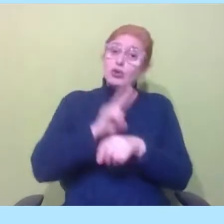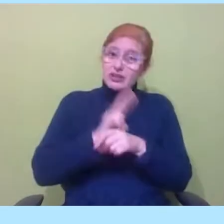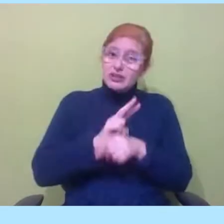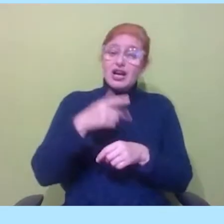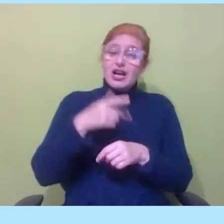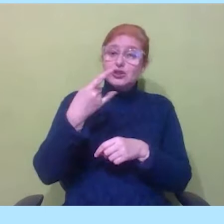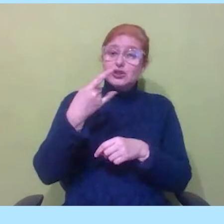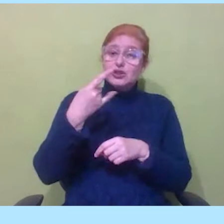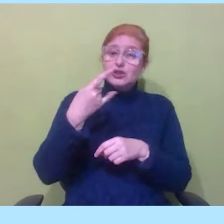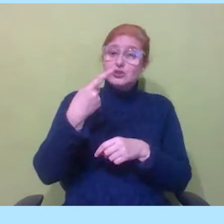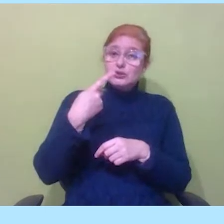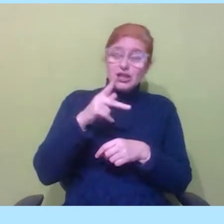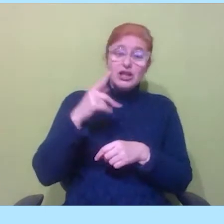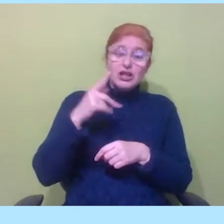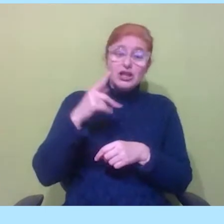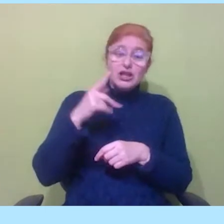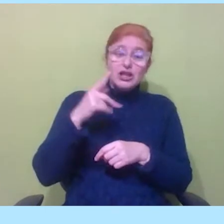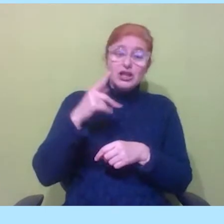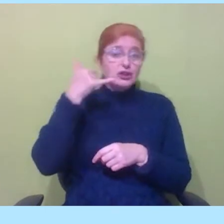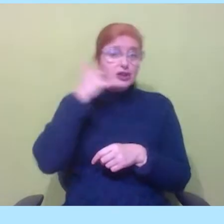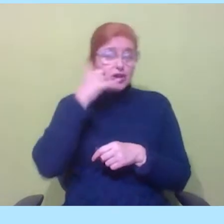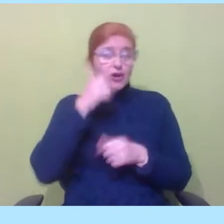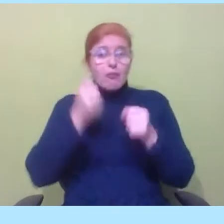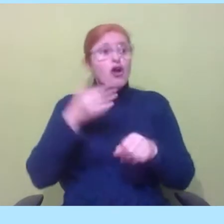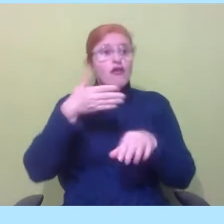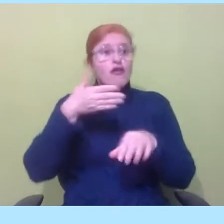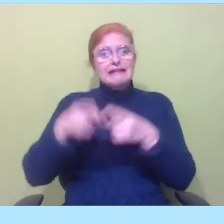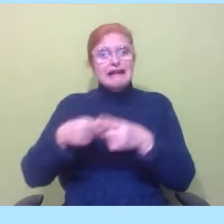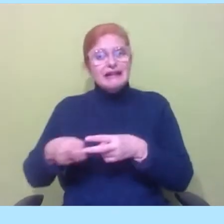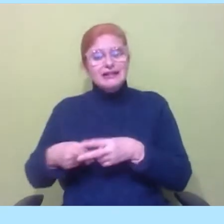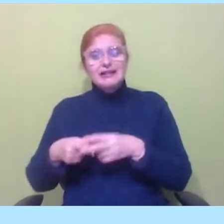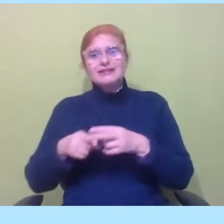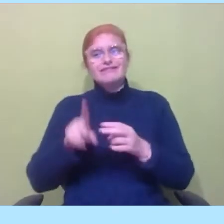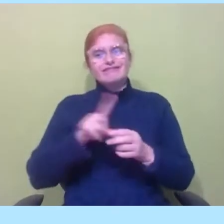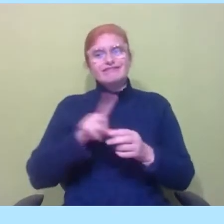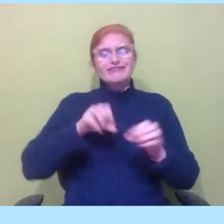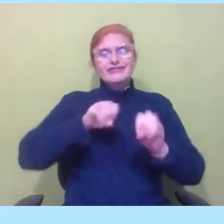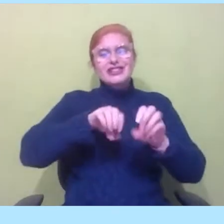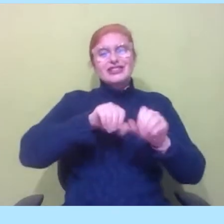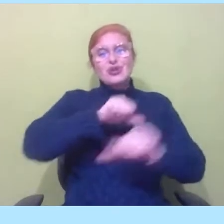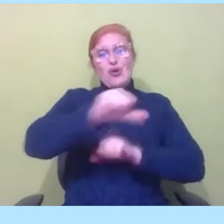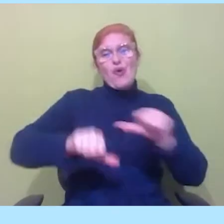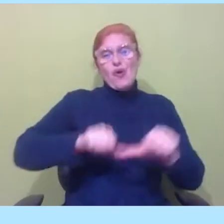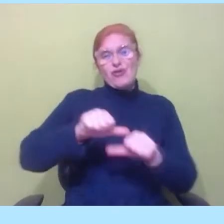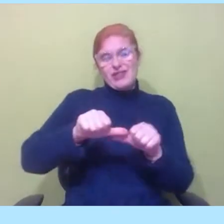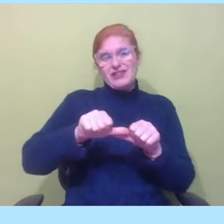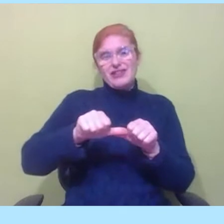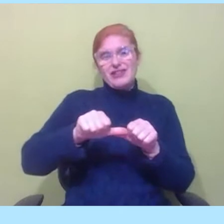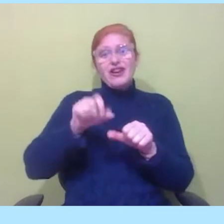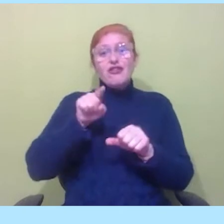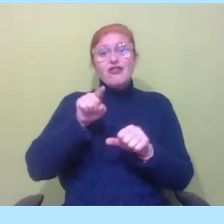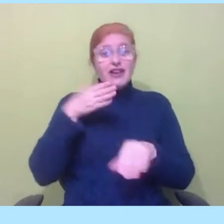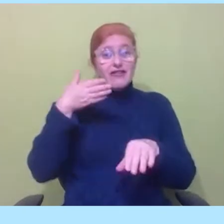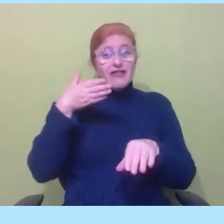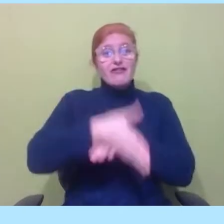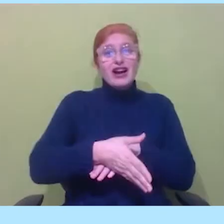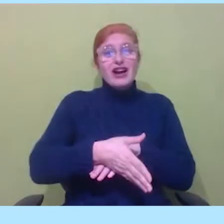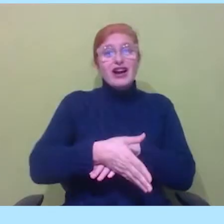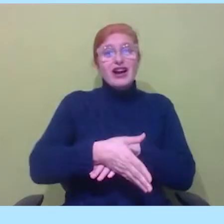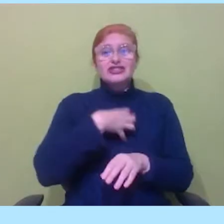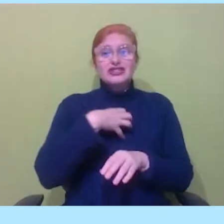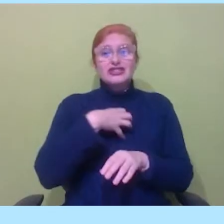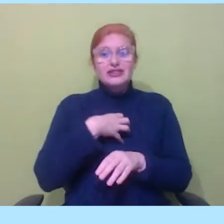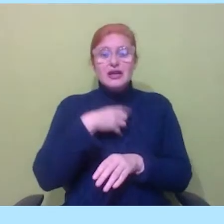dessa forma. Ela ensinou o contrário, ela ensinou como invadir. Você pode invadir dessa forma. E o perfil dela é aberto, como, né,